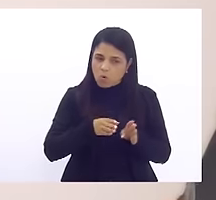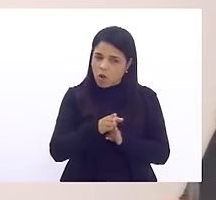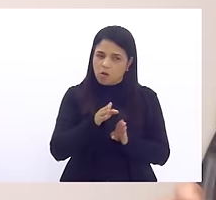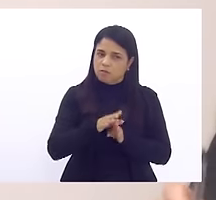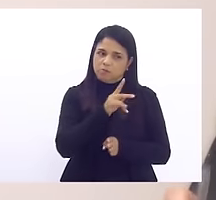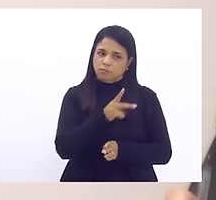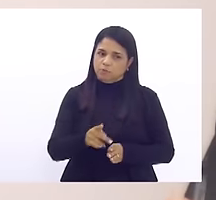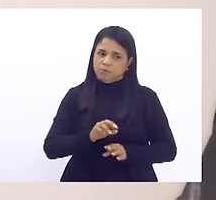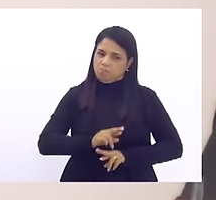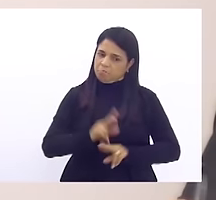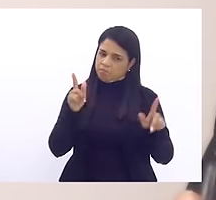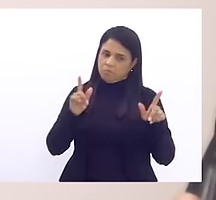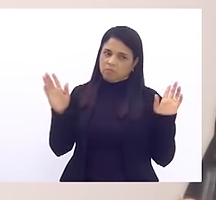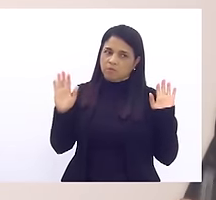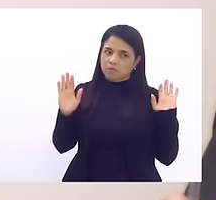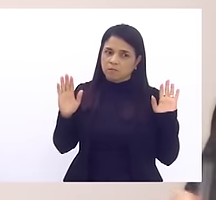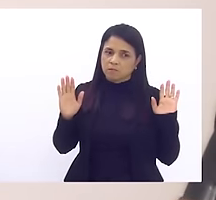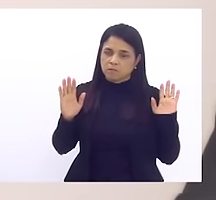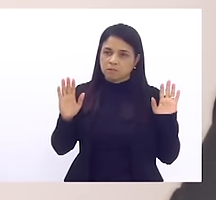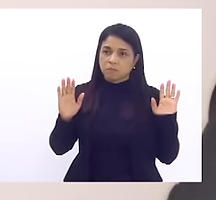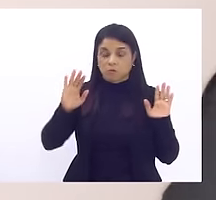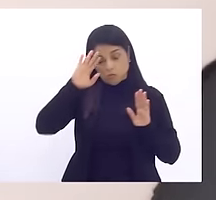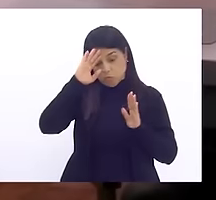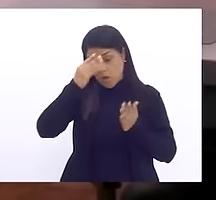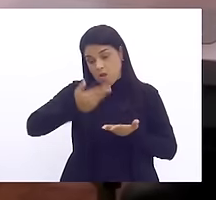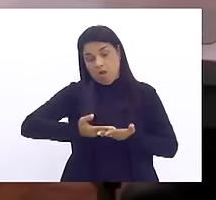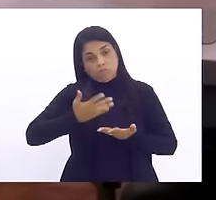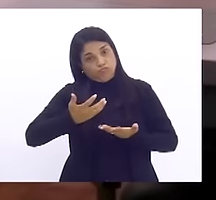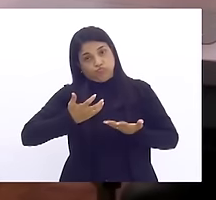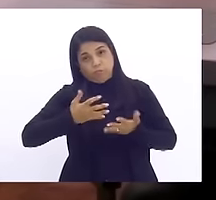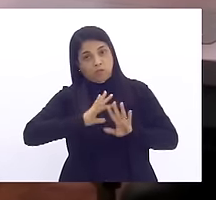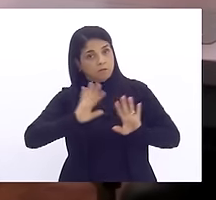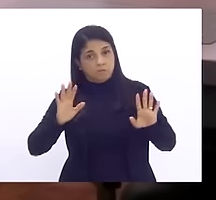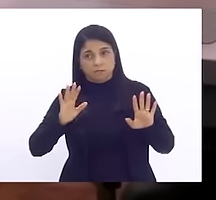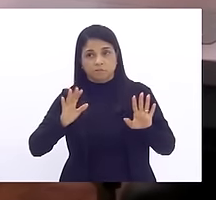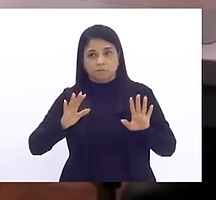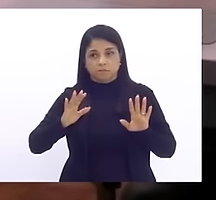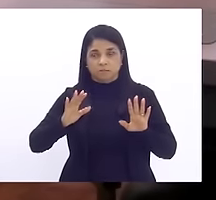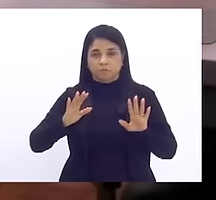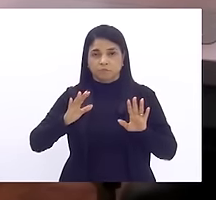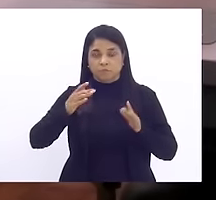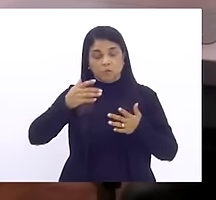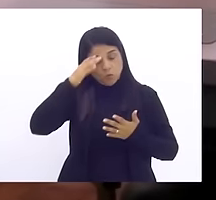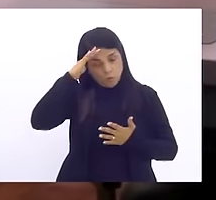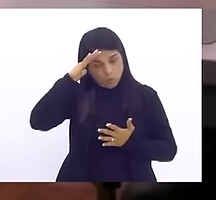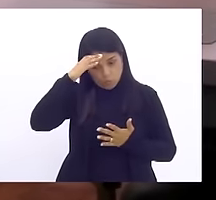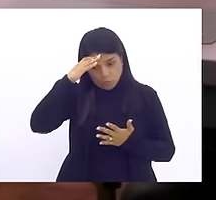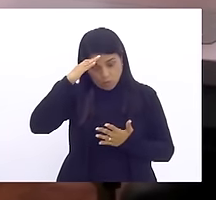presidente eu quero acreditar que não seja disparos